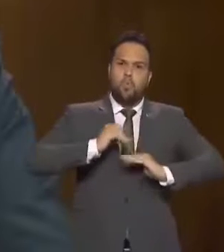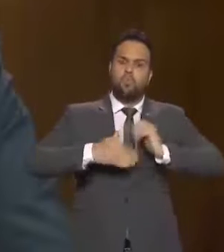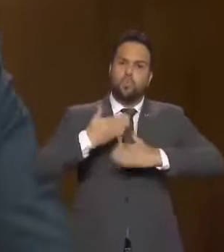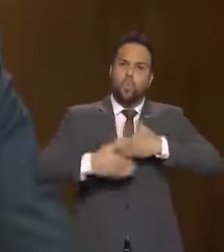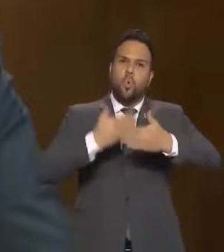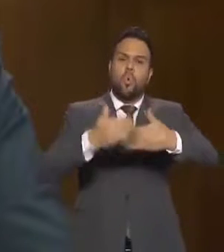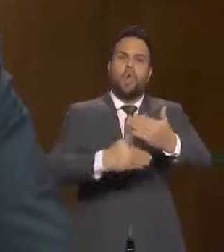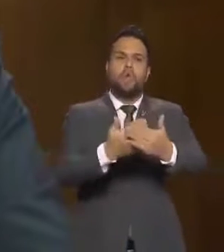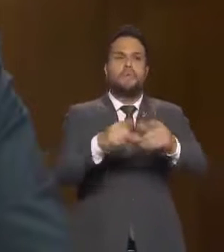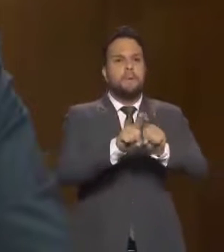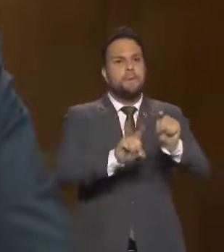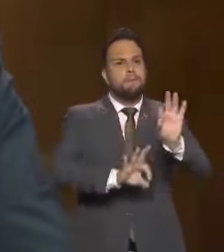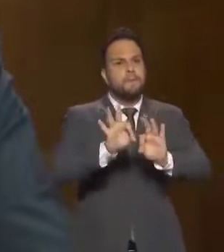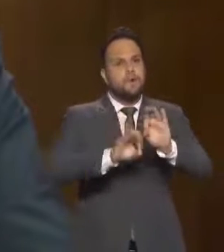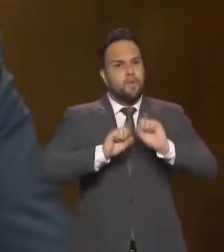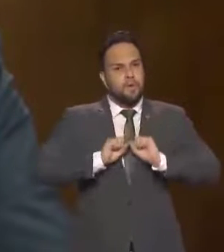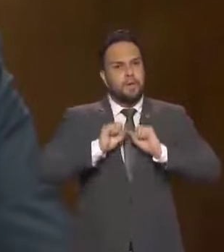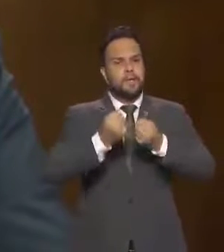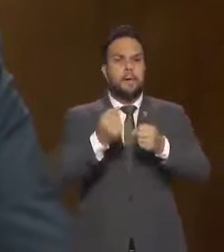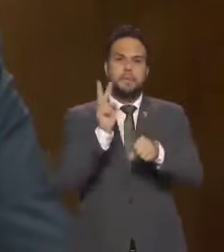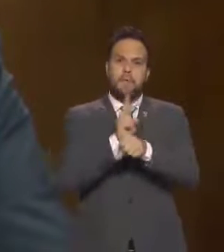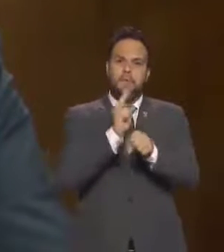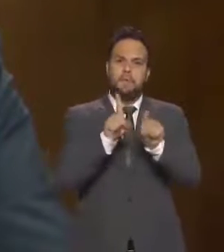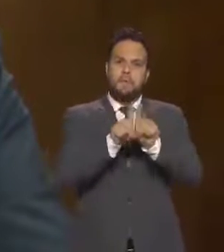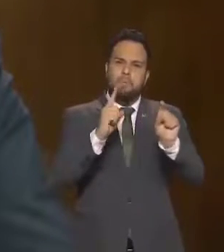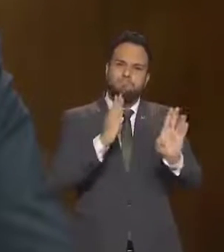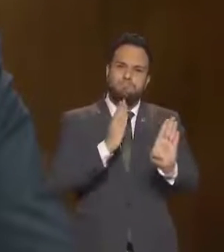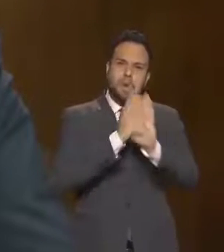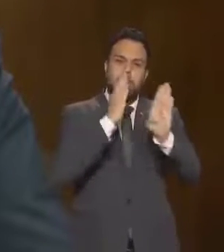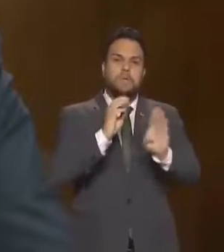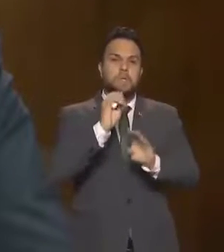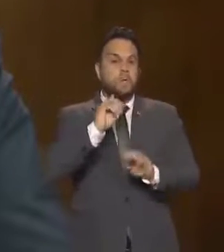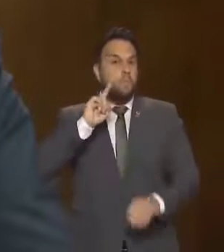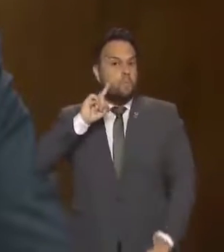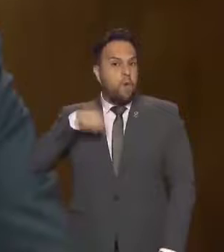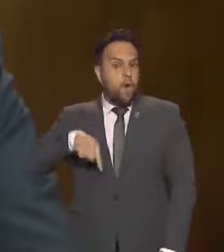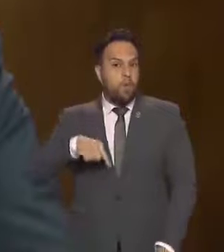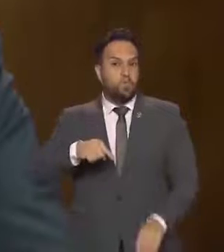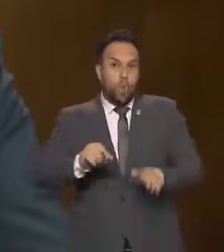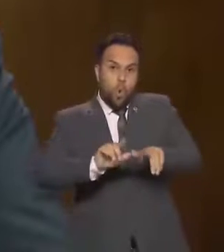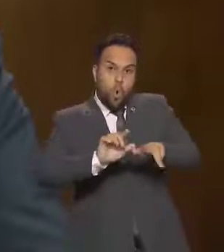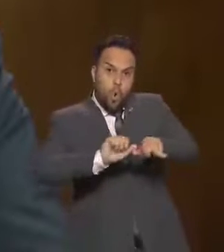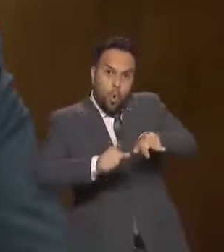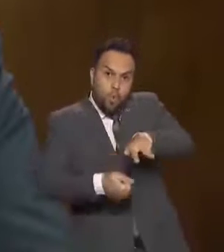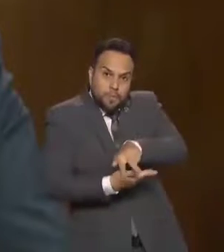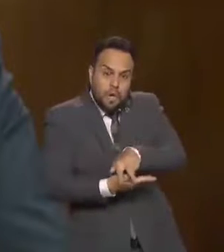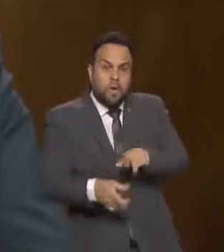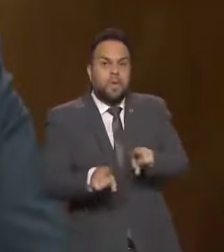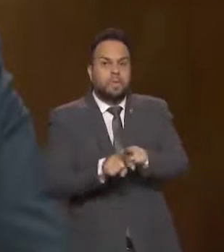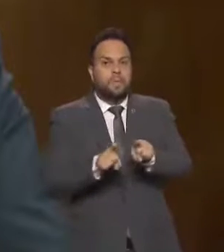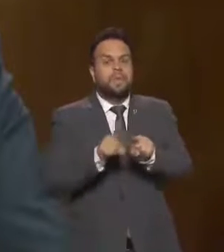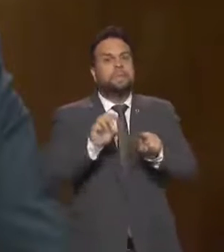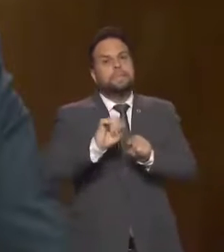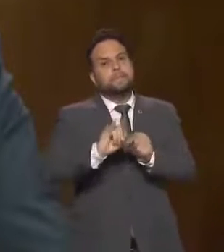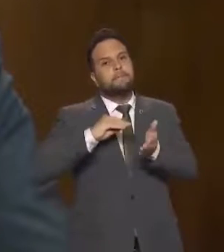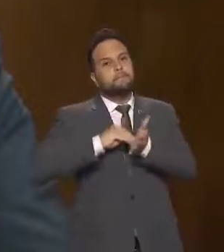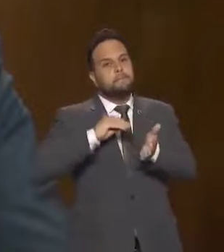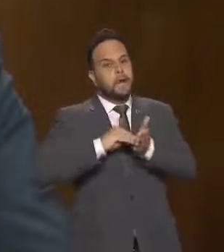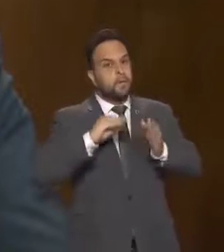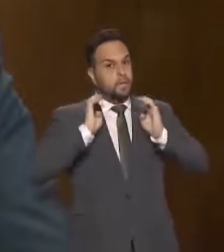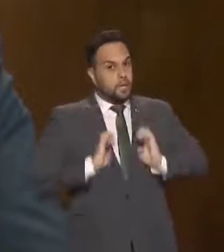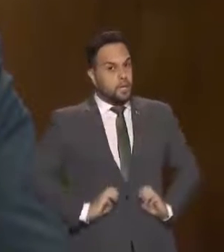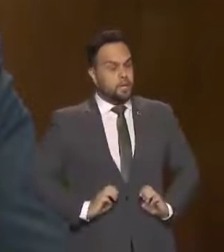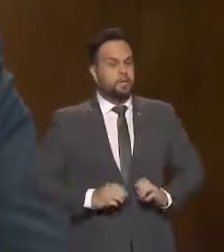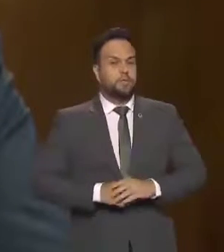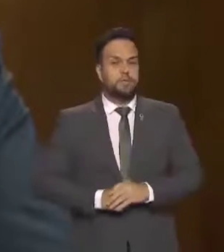fortalecendo mecanismos para prevenir detectar e de fraude corrupção e comportamento